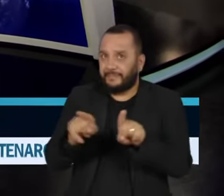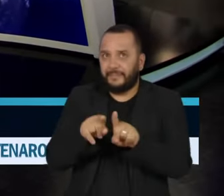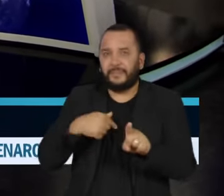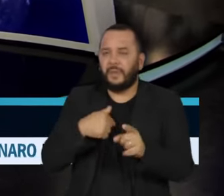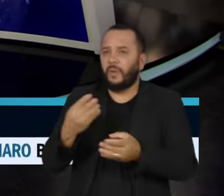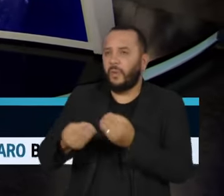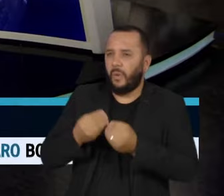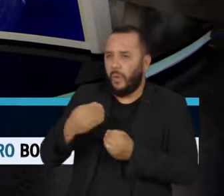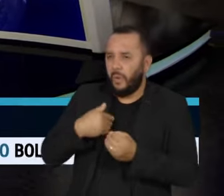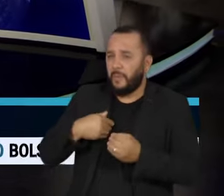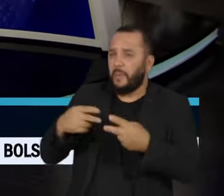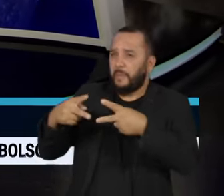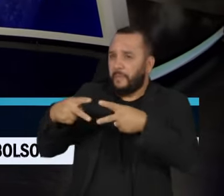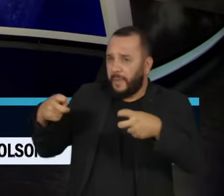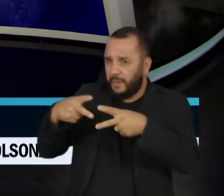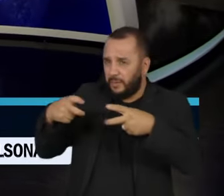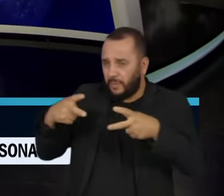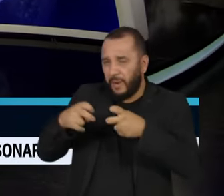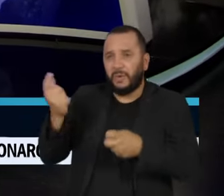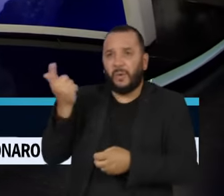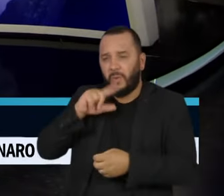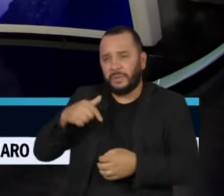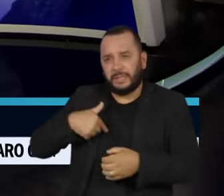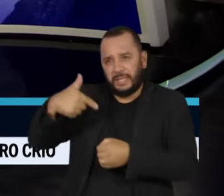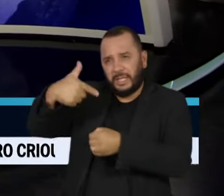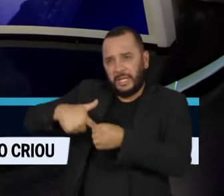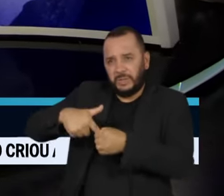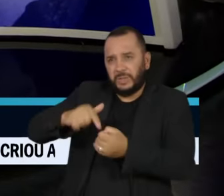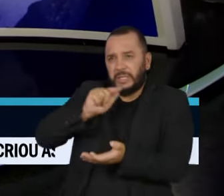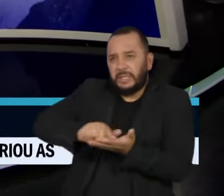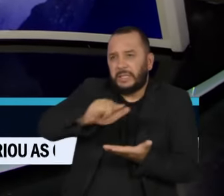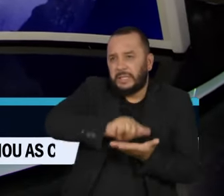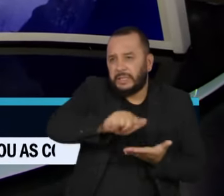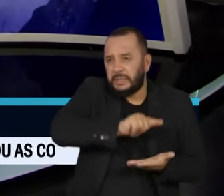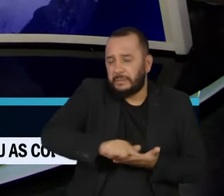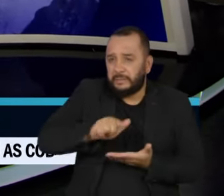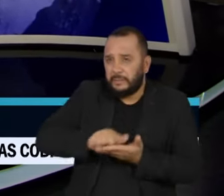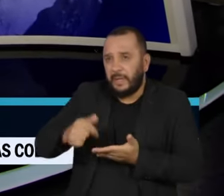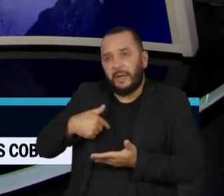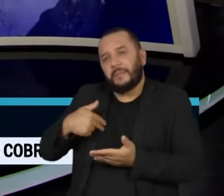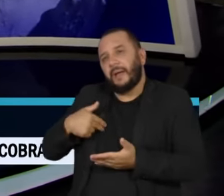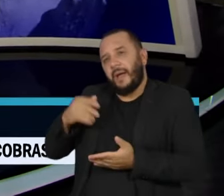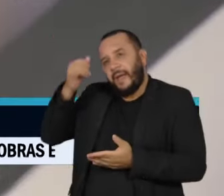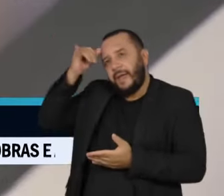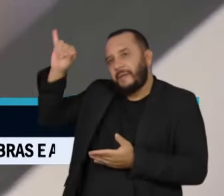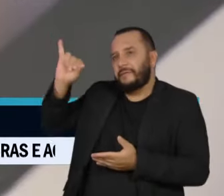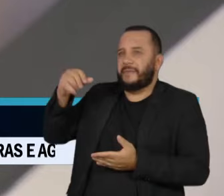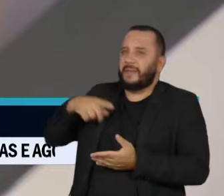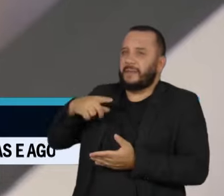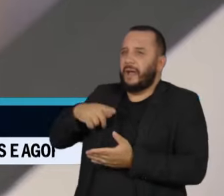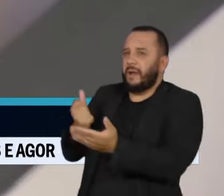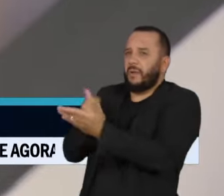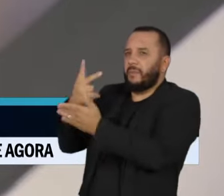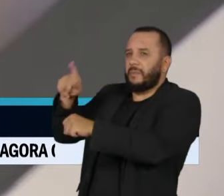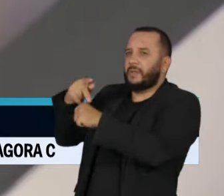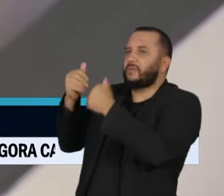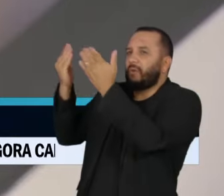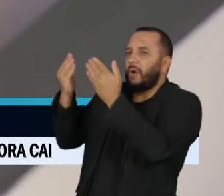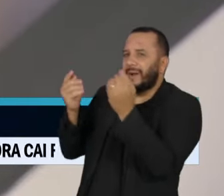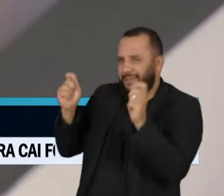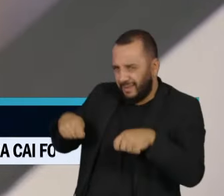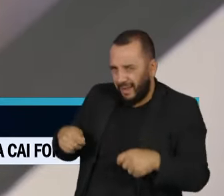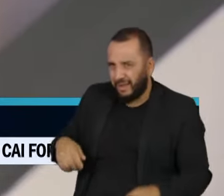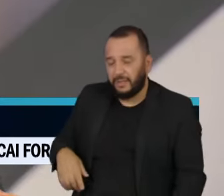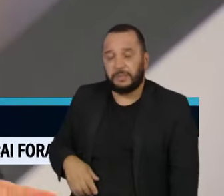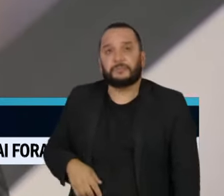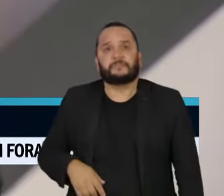refino da Petrobras, para diminuir a dependência da importação. Qual o fôlego para isso? Há fôlego para isso, não tenha dúvida